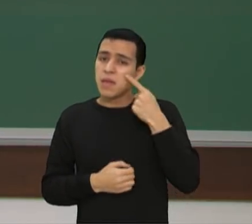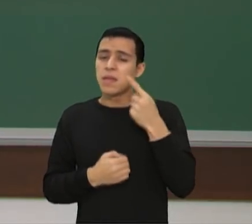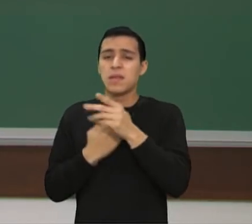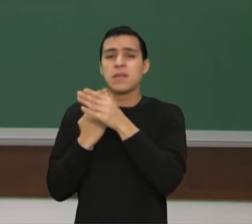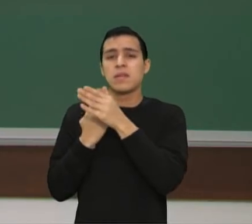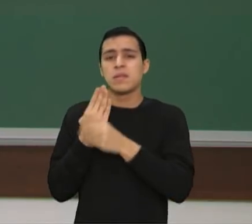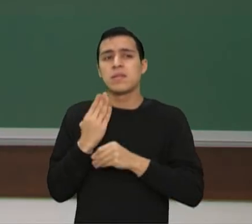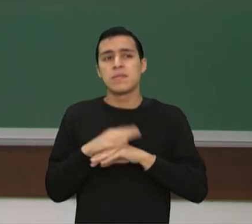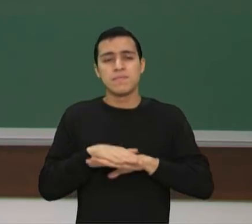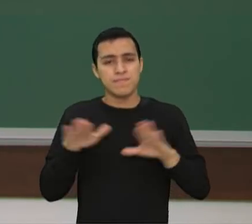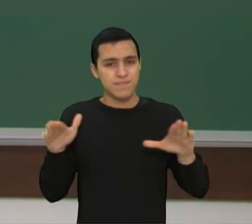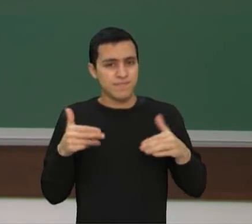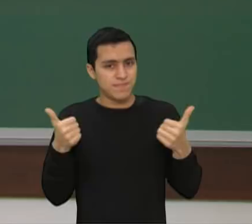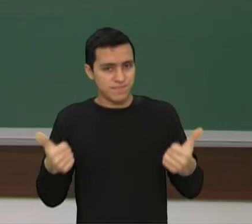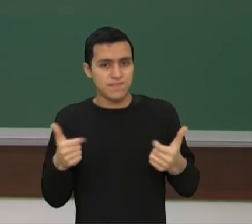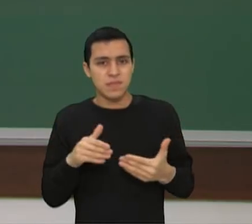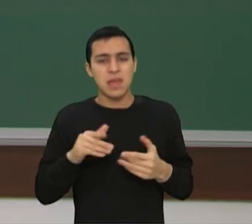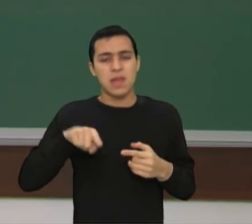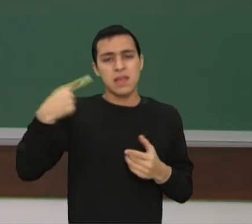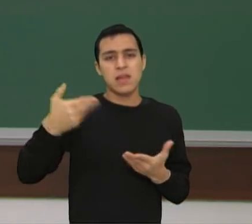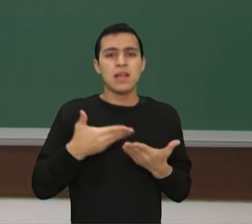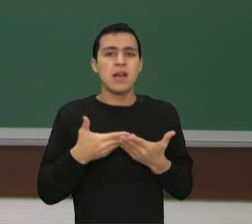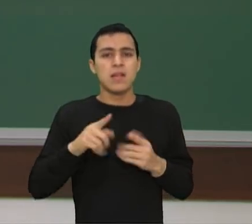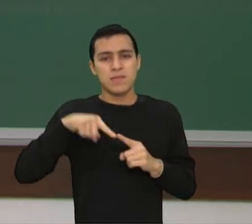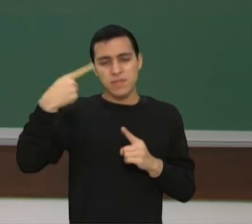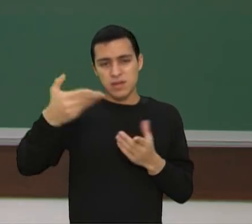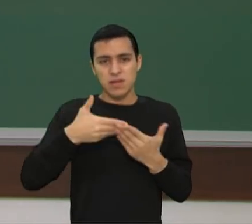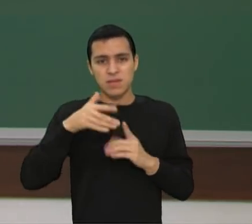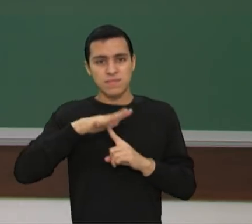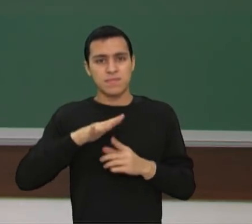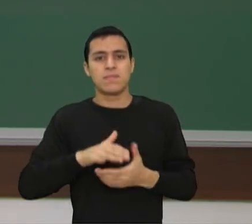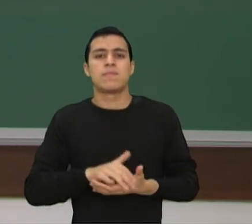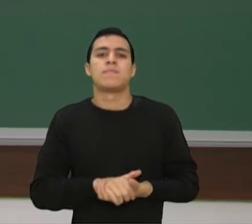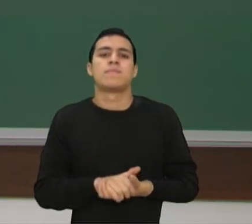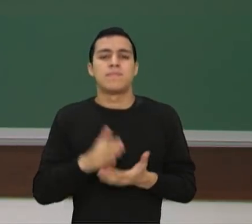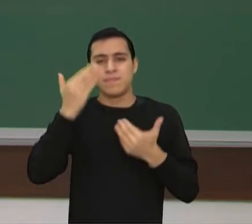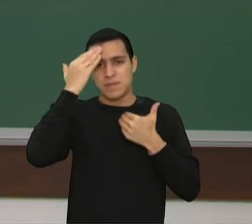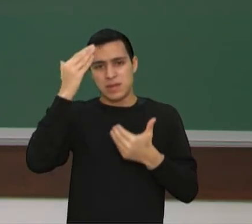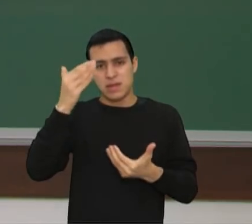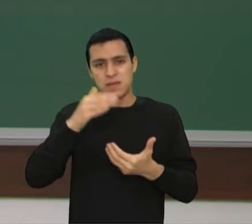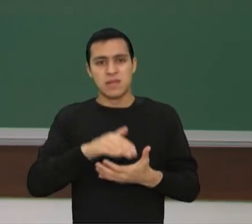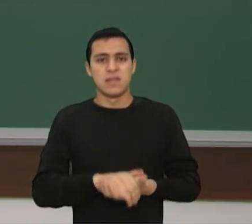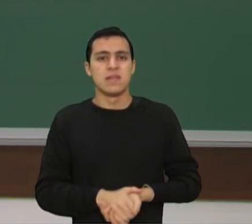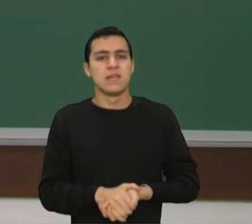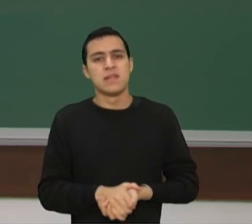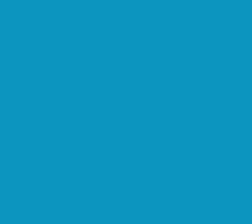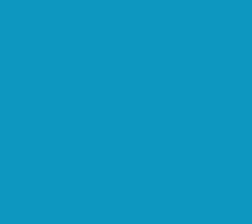nossas referências. E até a próxima, na nossa próxima aula aí, pessoal. Obrigado e até mais.